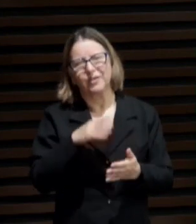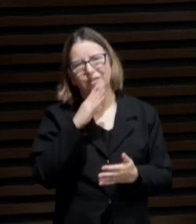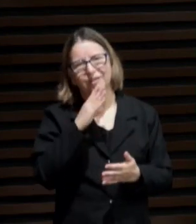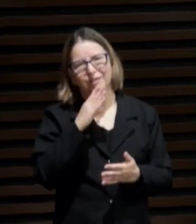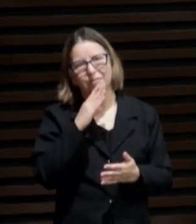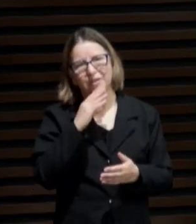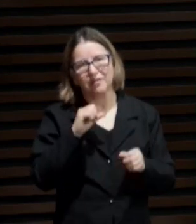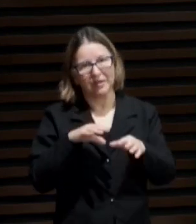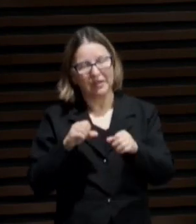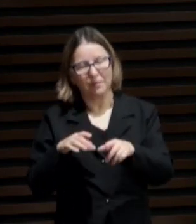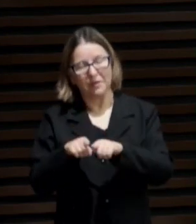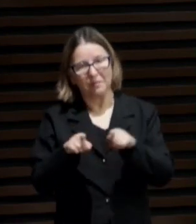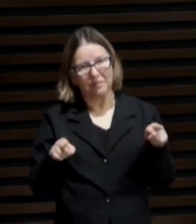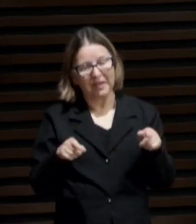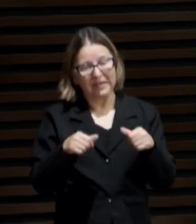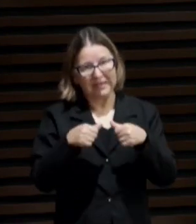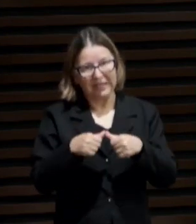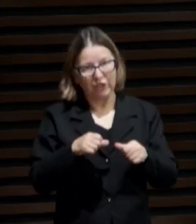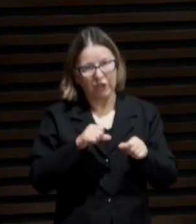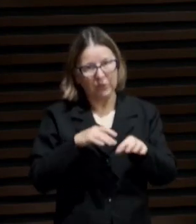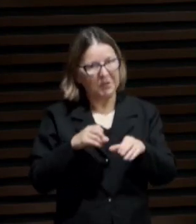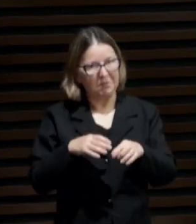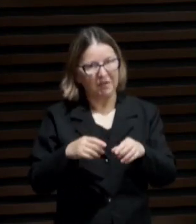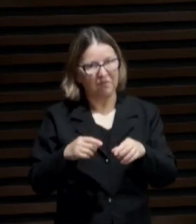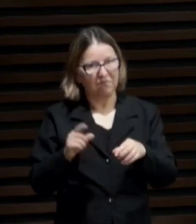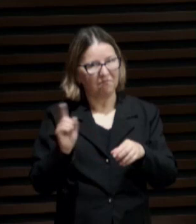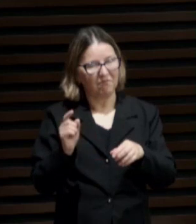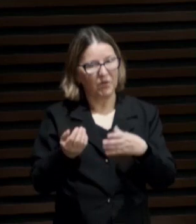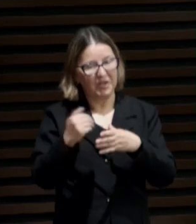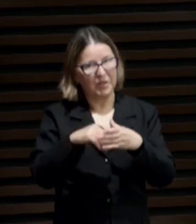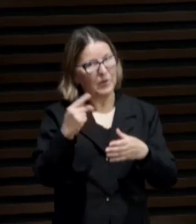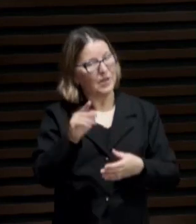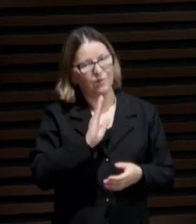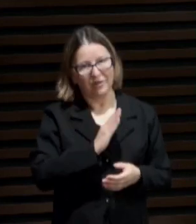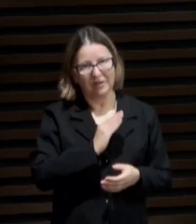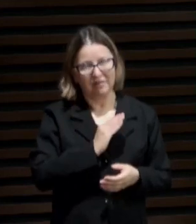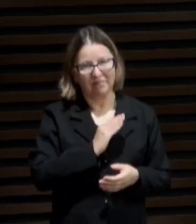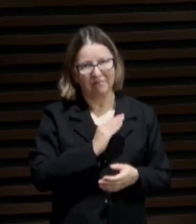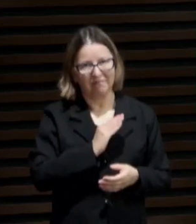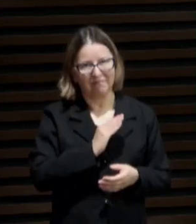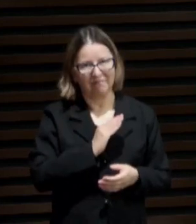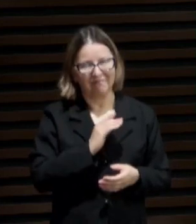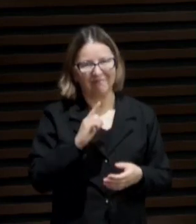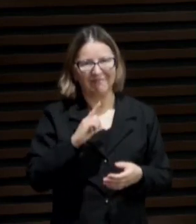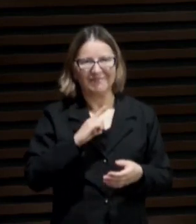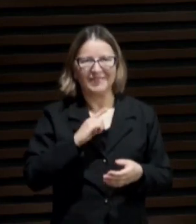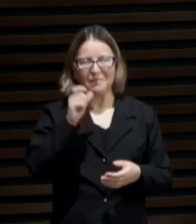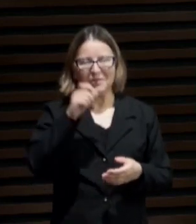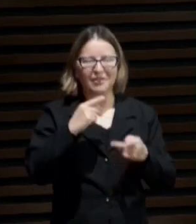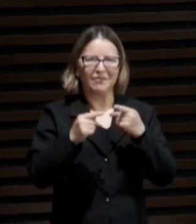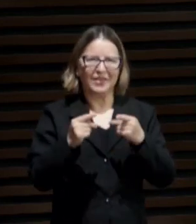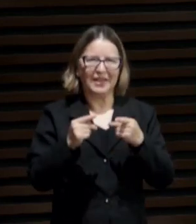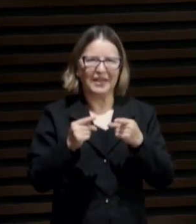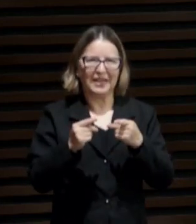mas essa doutrina jamais desceu para o coração. Dizem até que a distância do céu para o inferno pode ser de